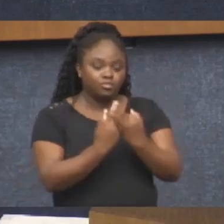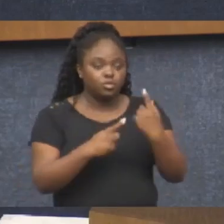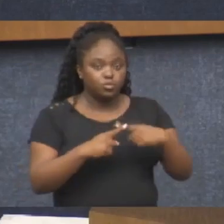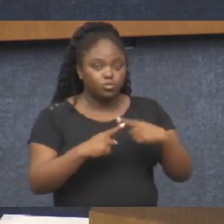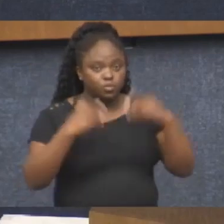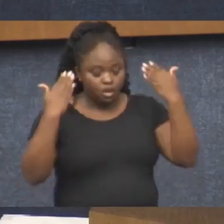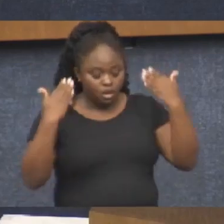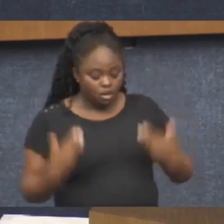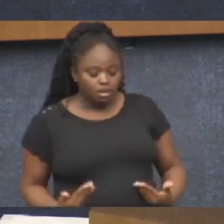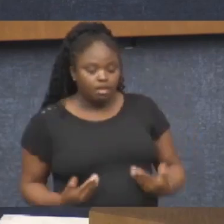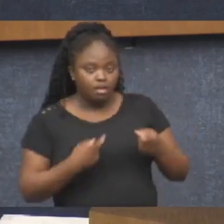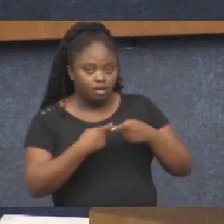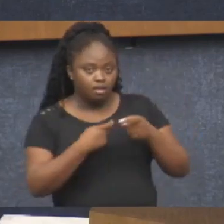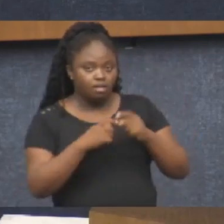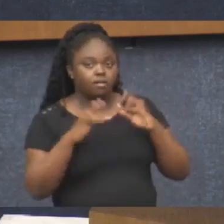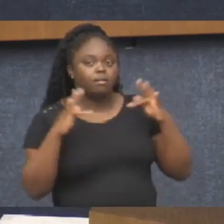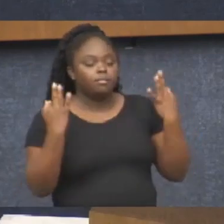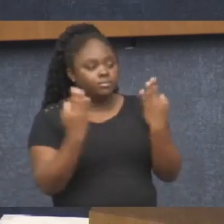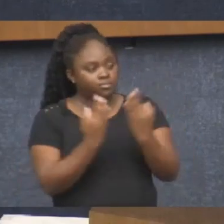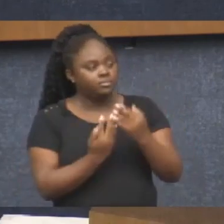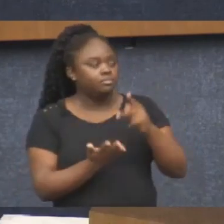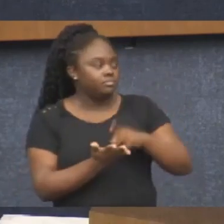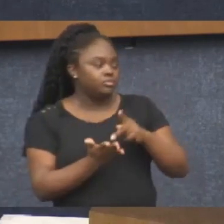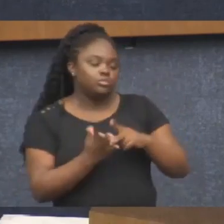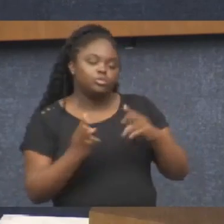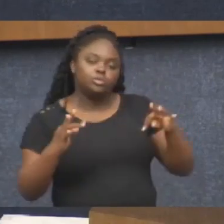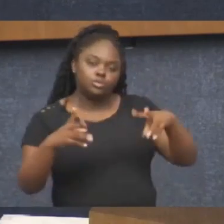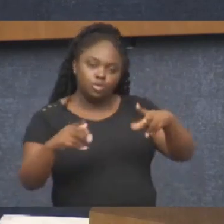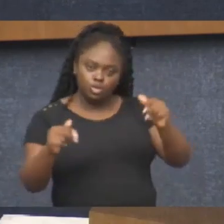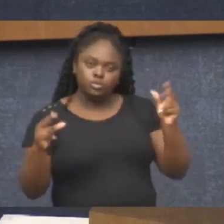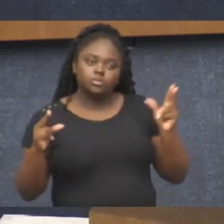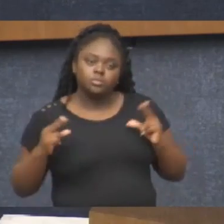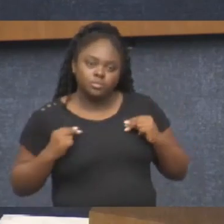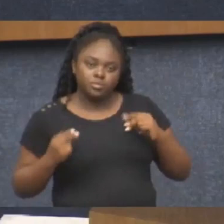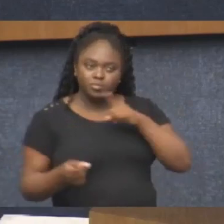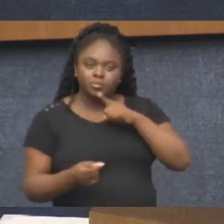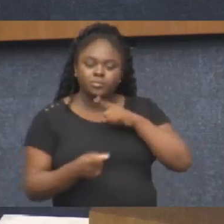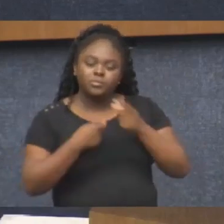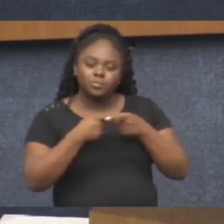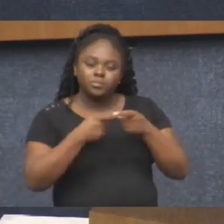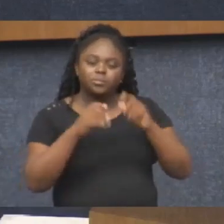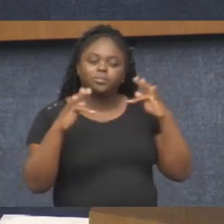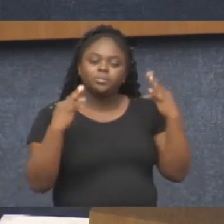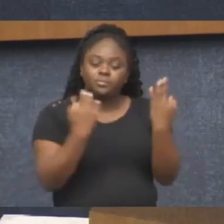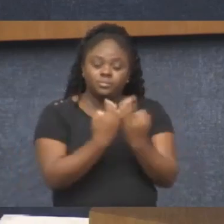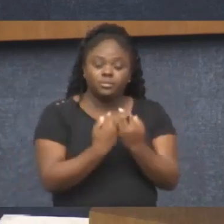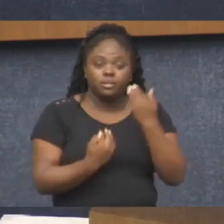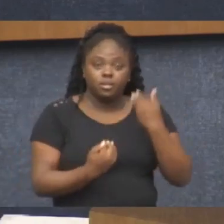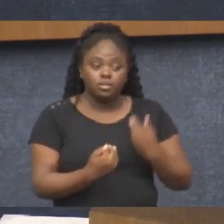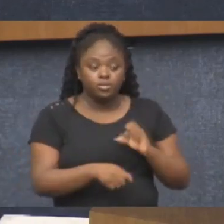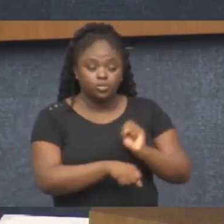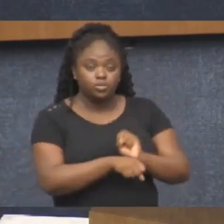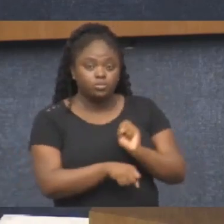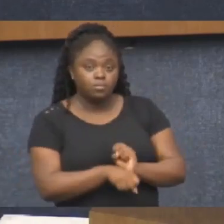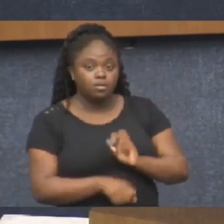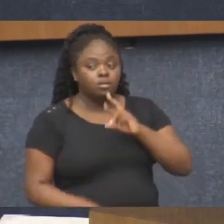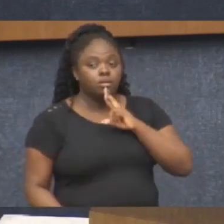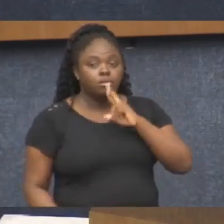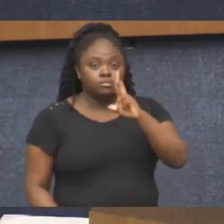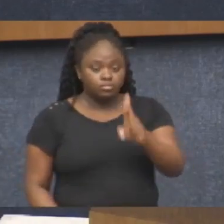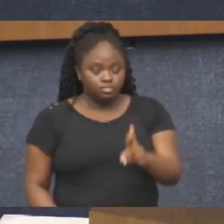de família. E, de fato, todo mundo merece ter um médico de família. E espero que os resultados,